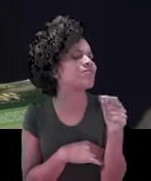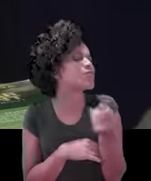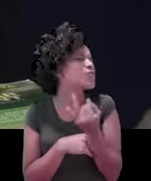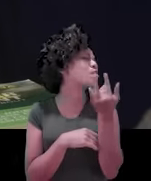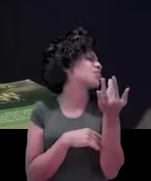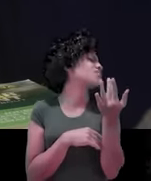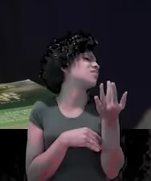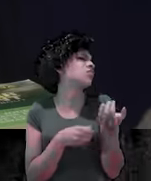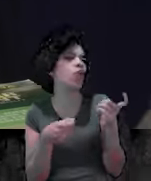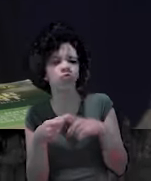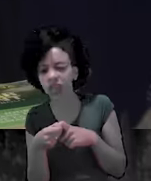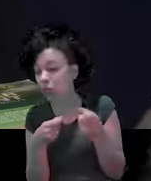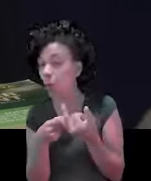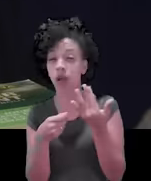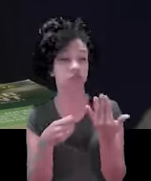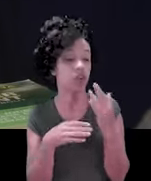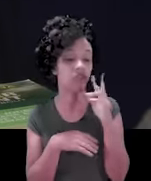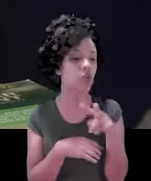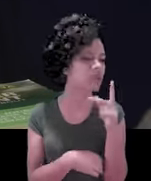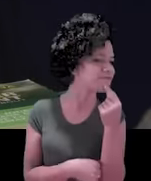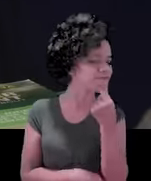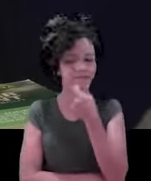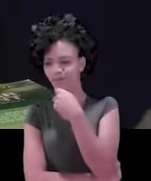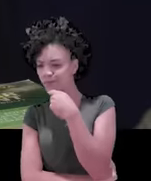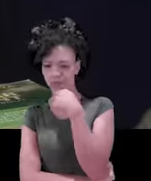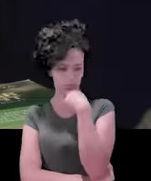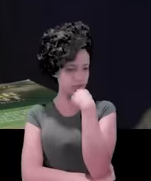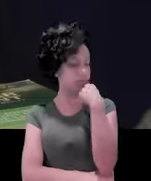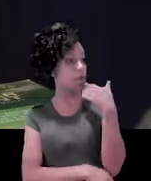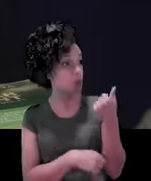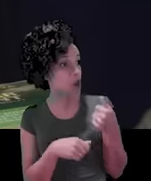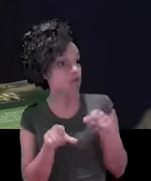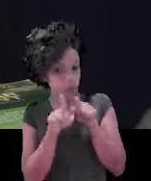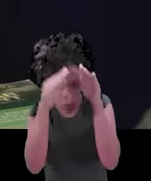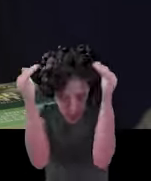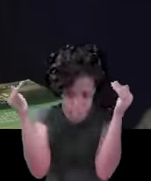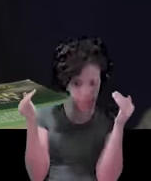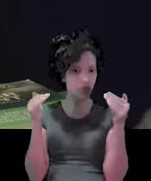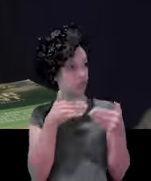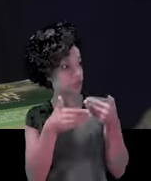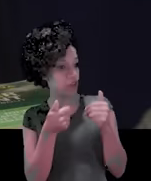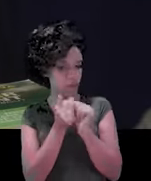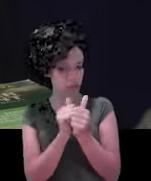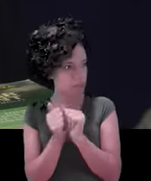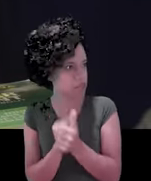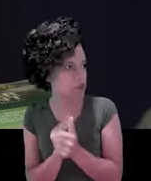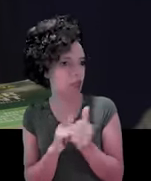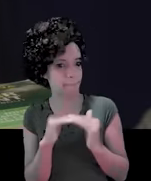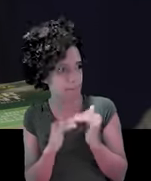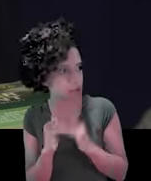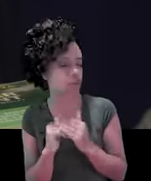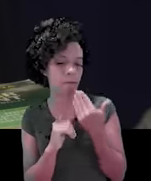sei lá quantas vezes e eu ficava olhando tudo aquilo fui melhorando abrigo né fui desenvolvendo uma